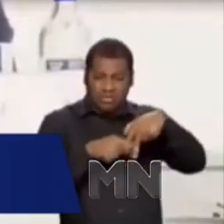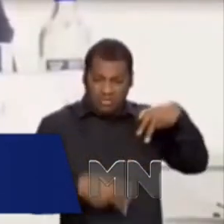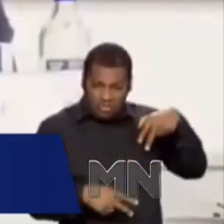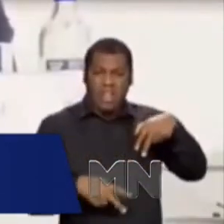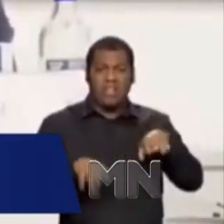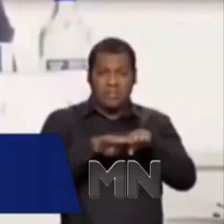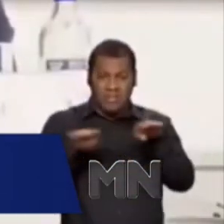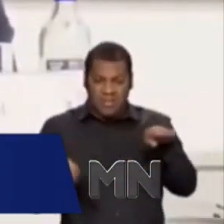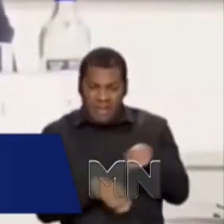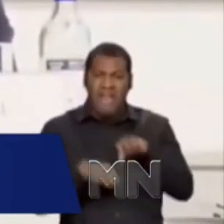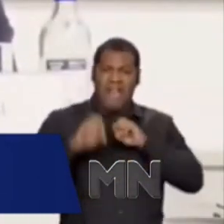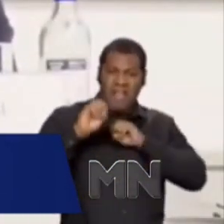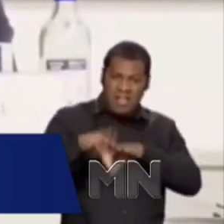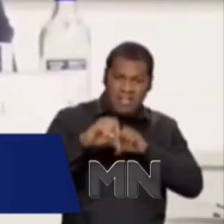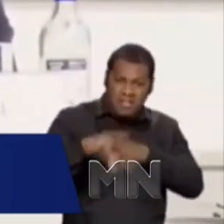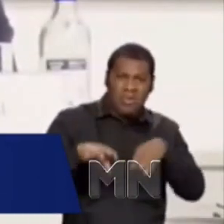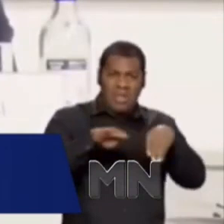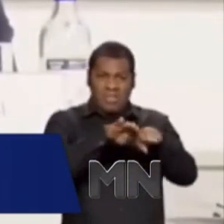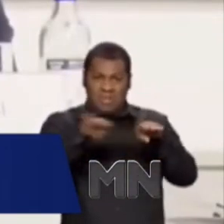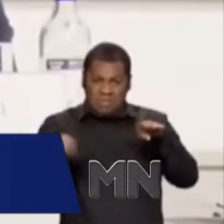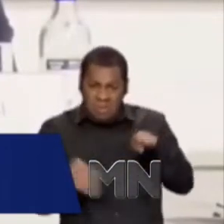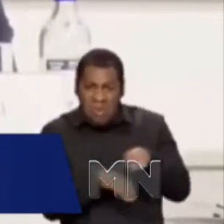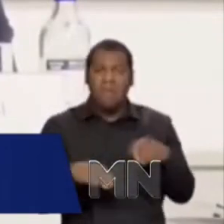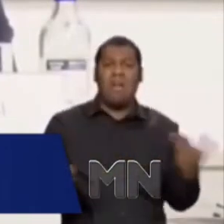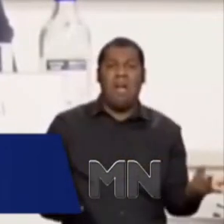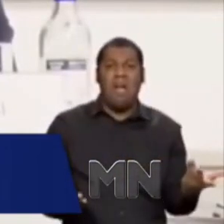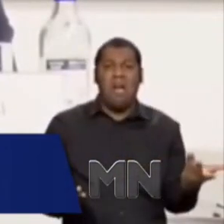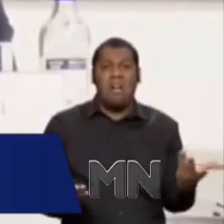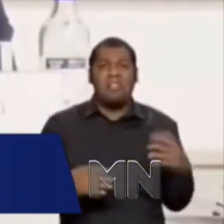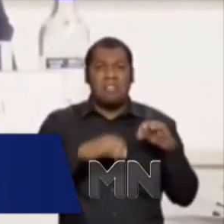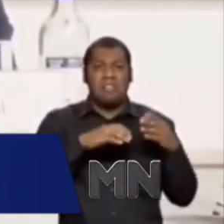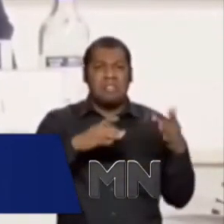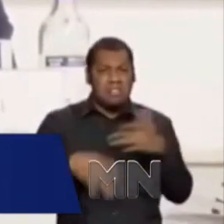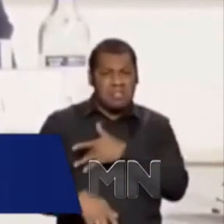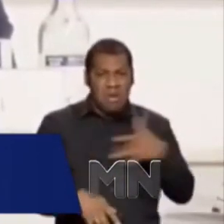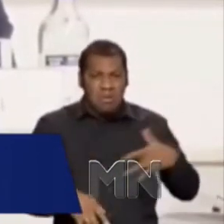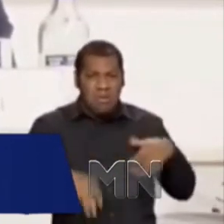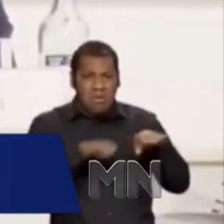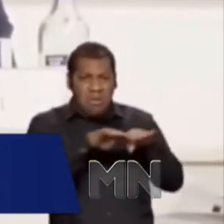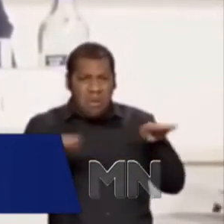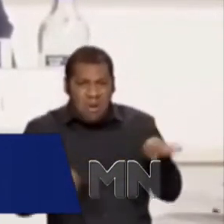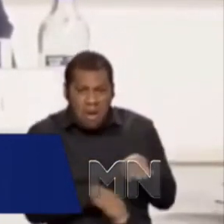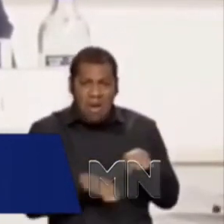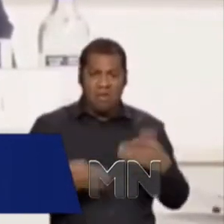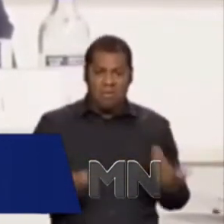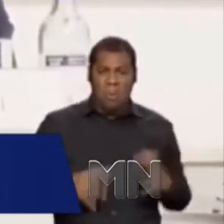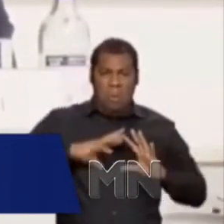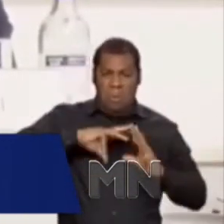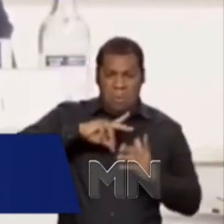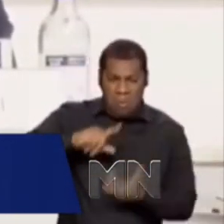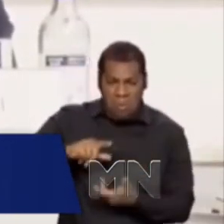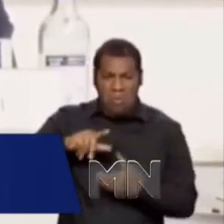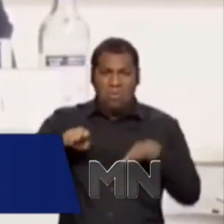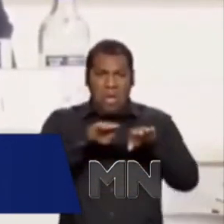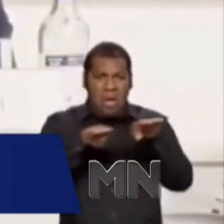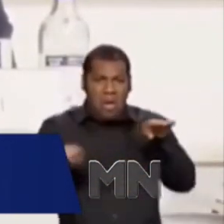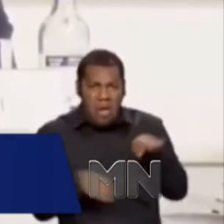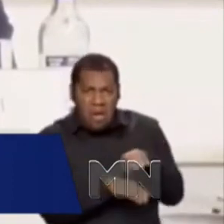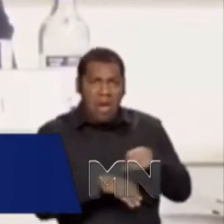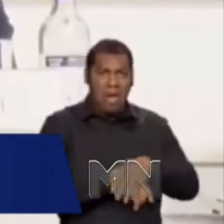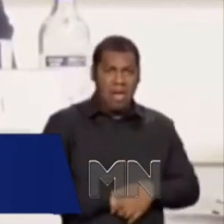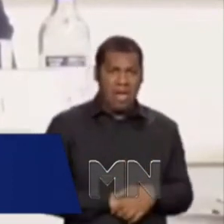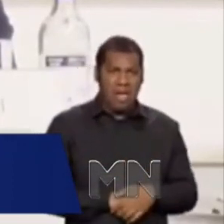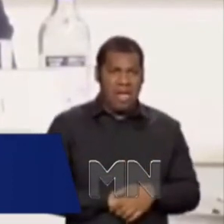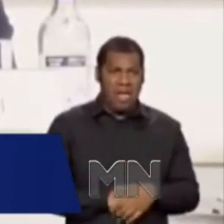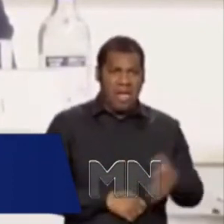afiada. Ele primeiro convidou os líderes a conhecerem a Amazônia. O Lula disse que muitos falam na Amazônia,